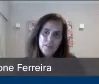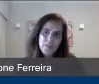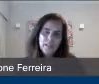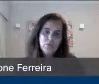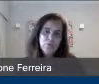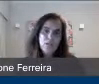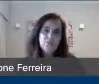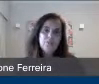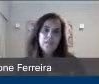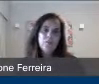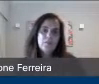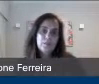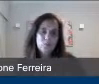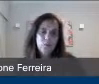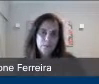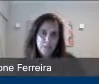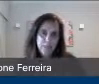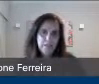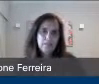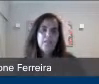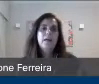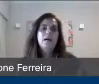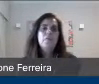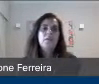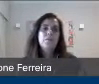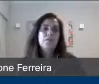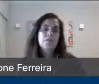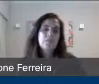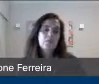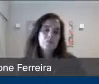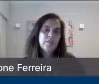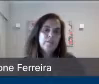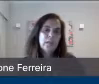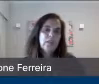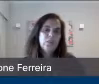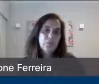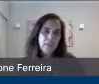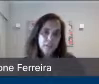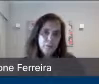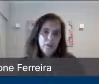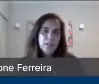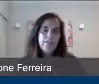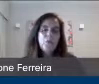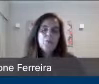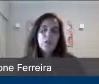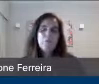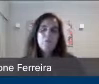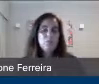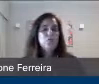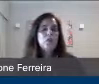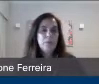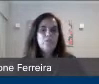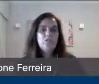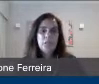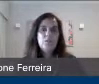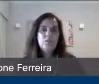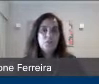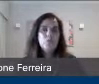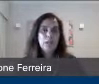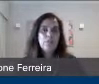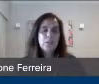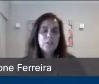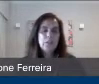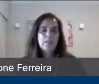mestrado e doutorado está com as inscrições abertas, abriremos as inscrições em novembro e é um programa para alunos realmente que têm